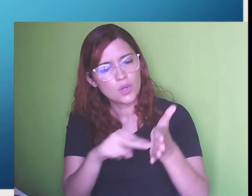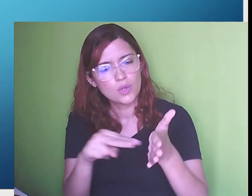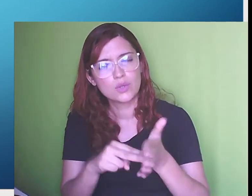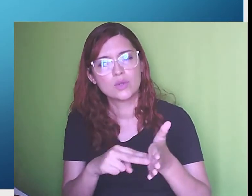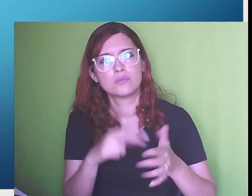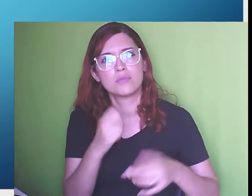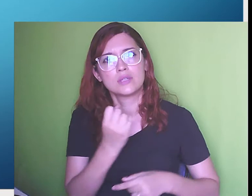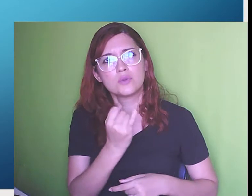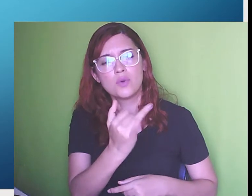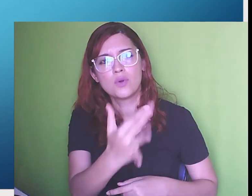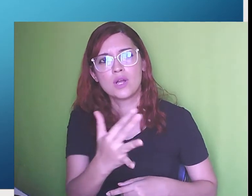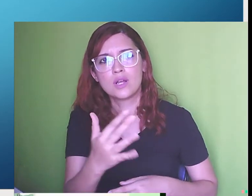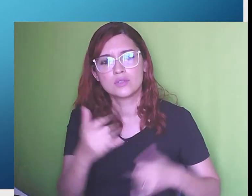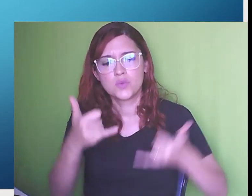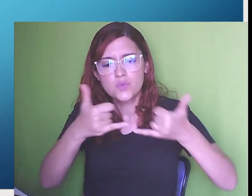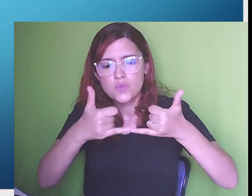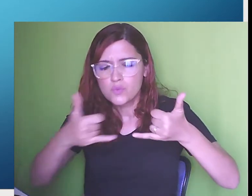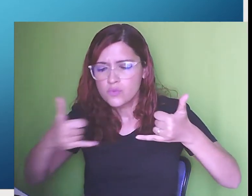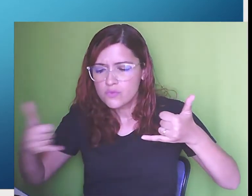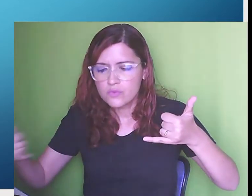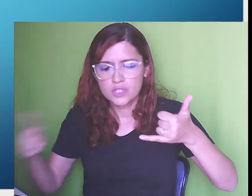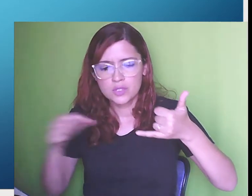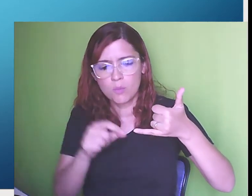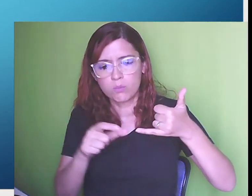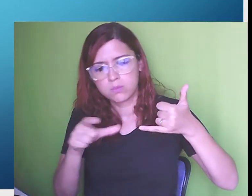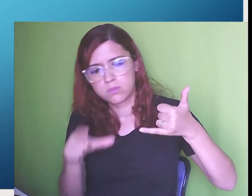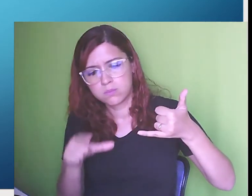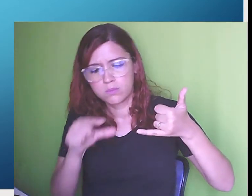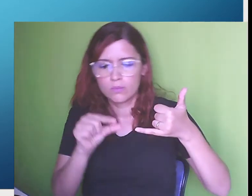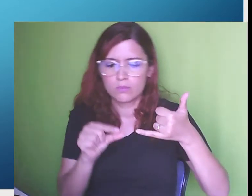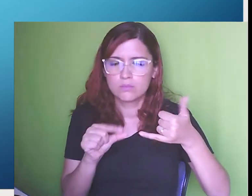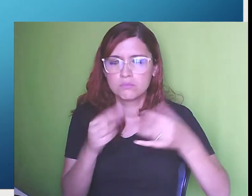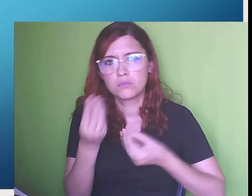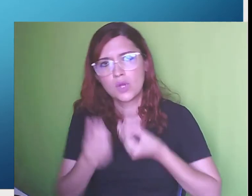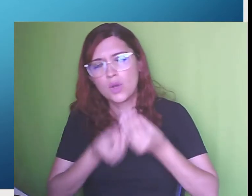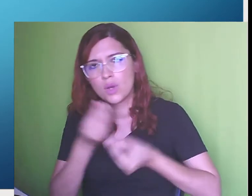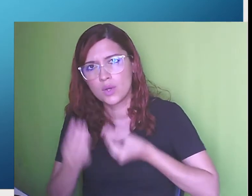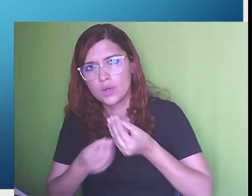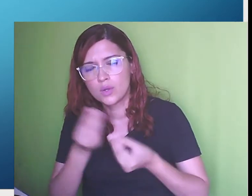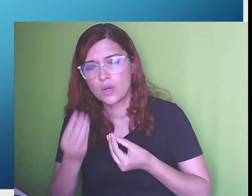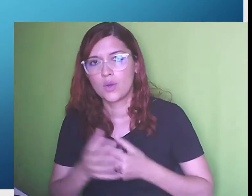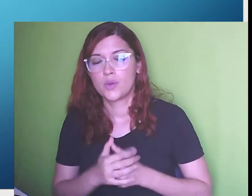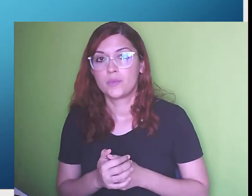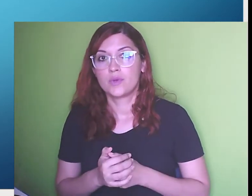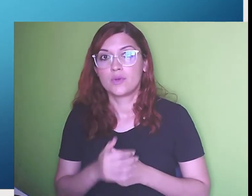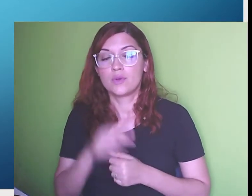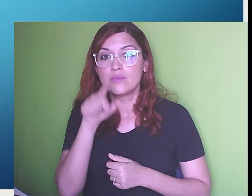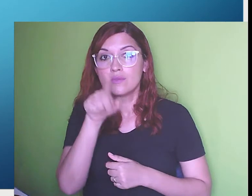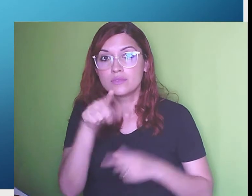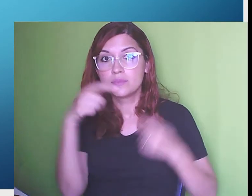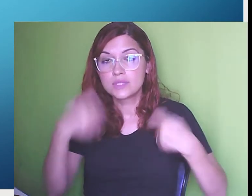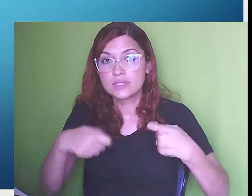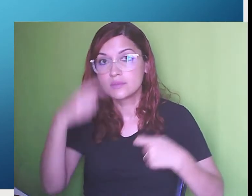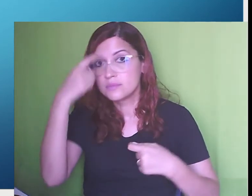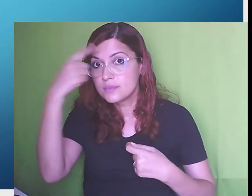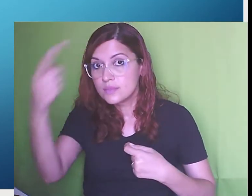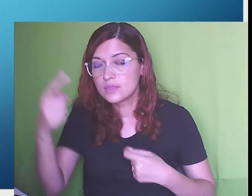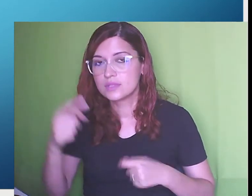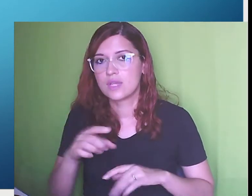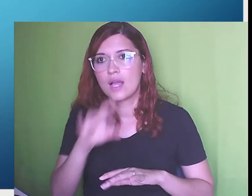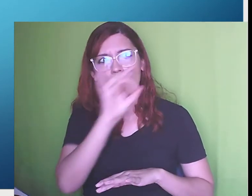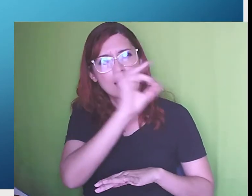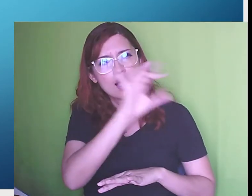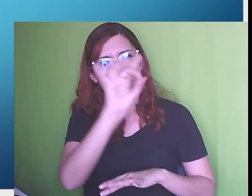residência, a quantidade de iluminação, de tomada, a dimensão do fio que você vai usar, do condutor.